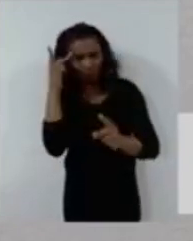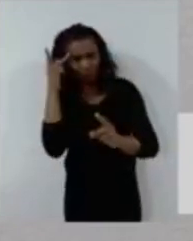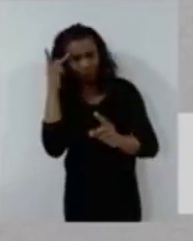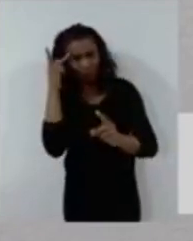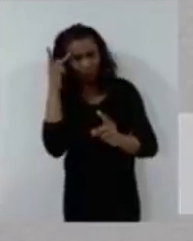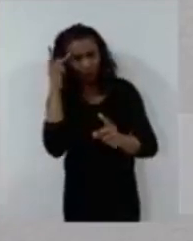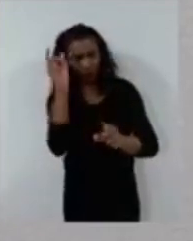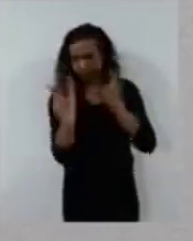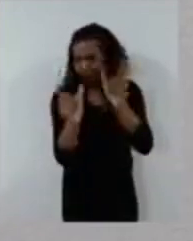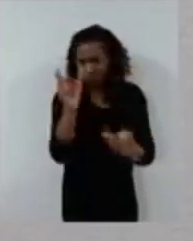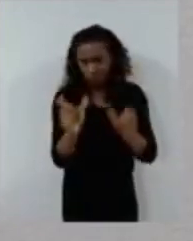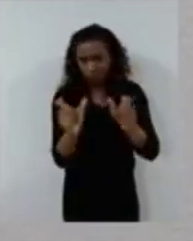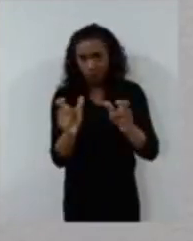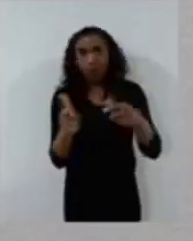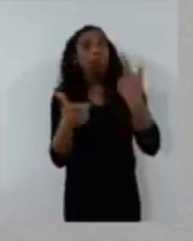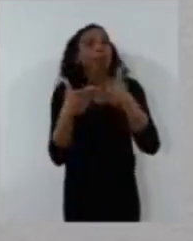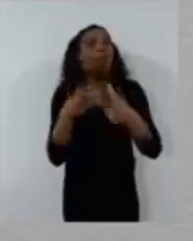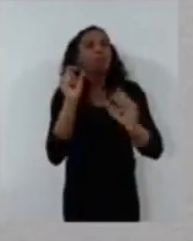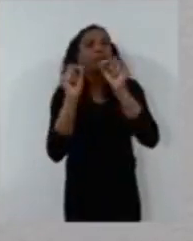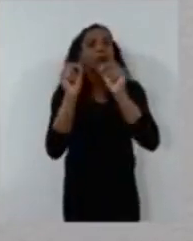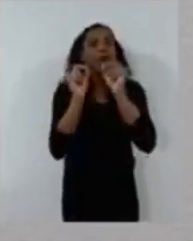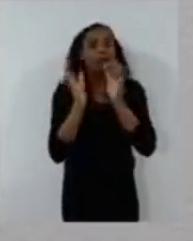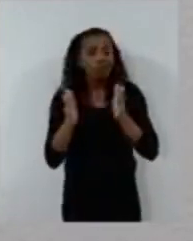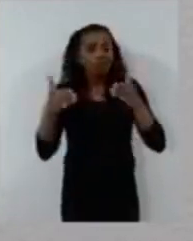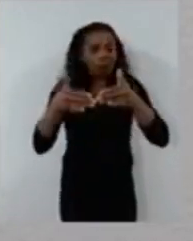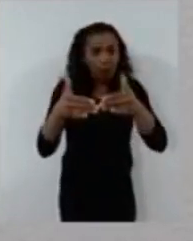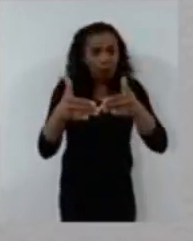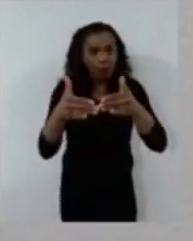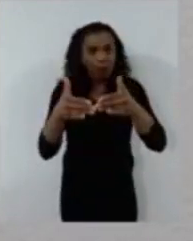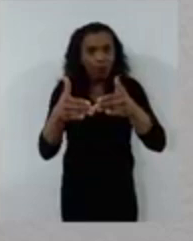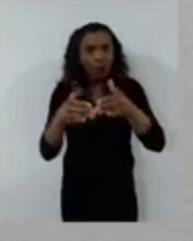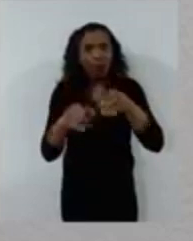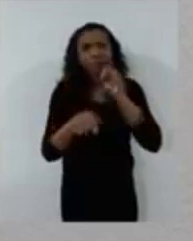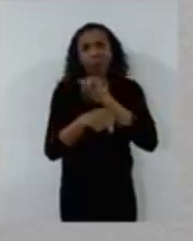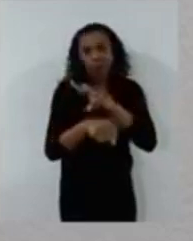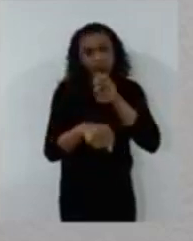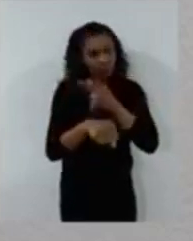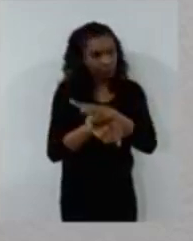é focado na doença, no vírus, naquilo que ele causa.